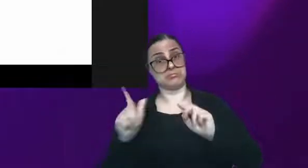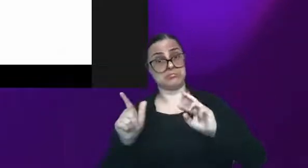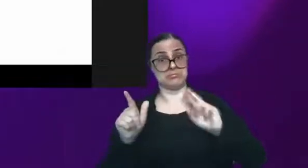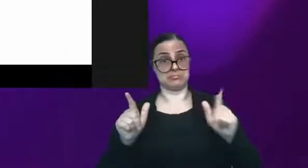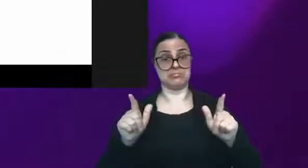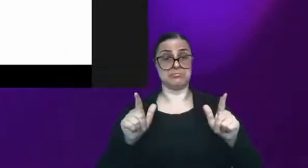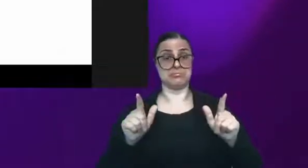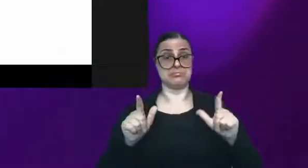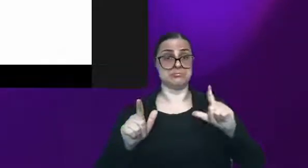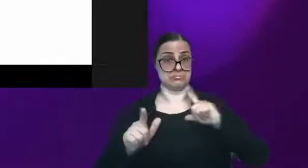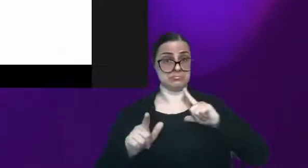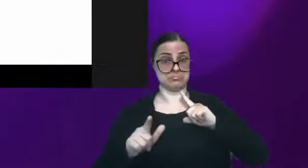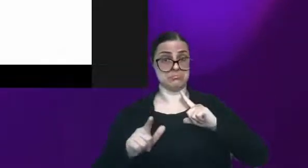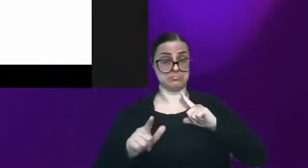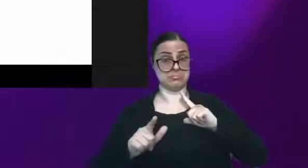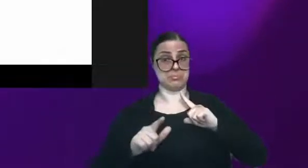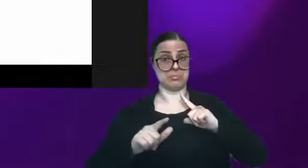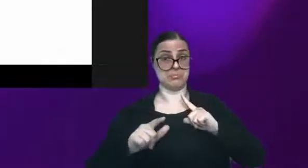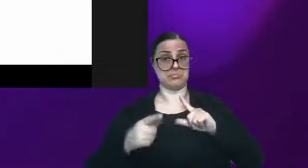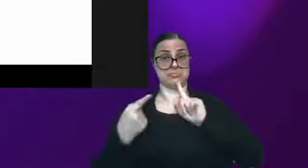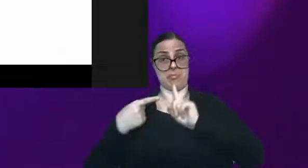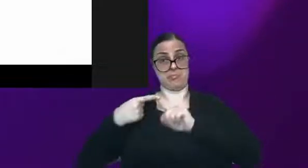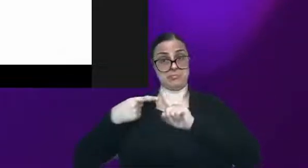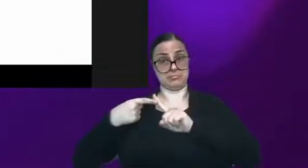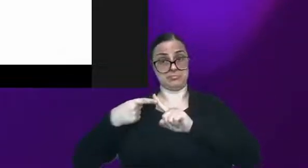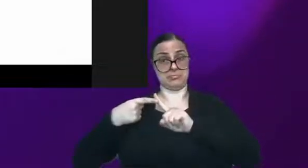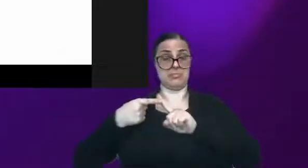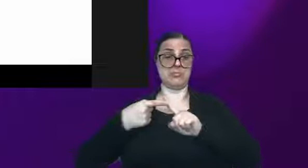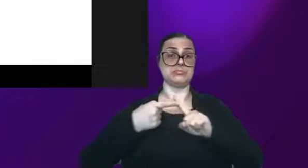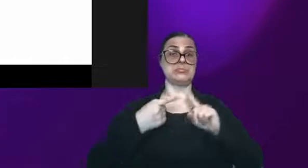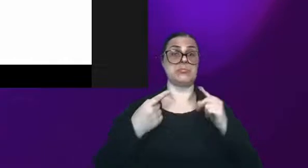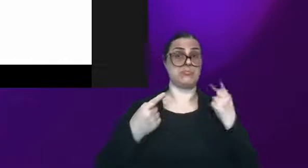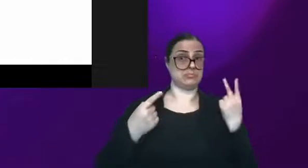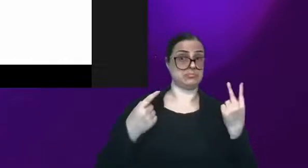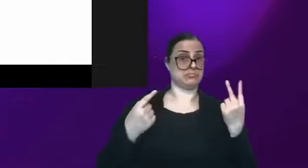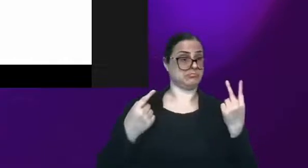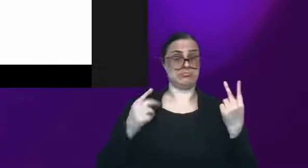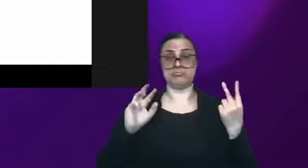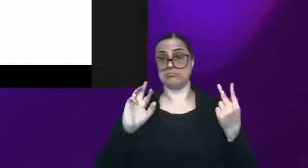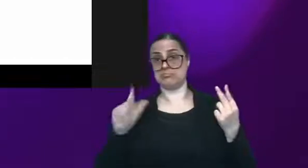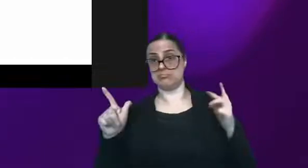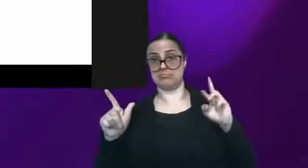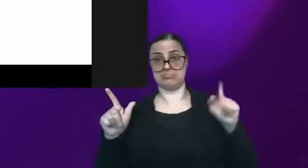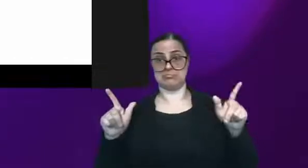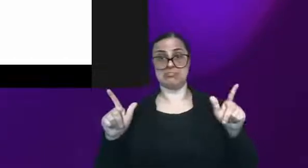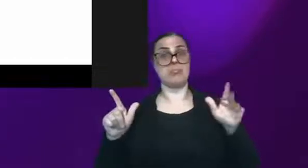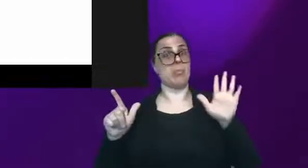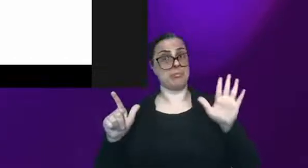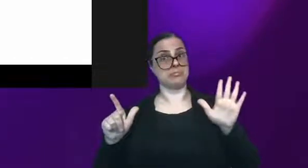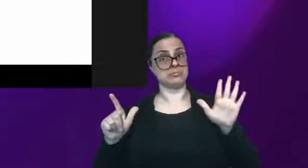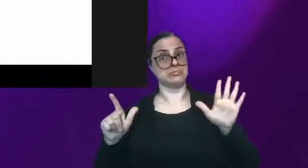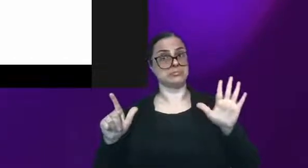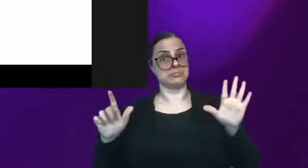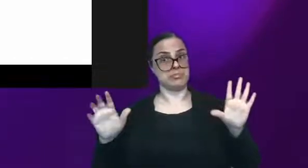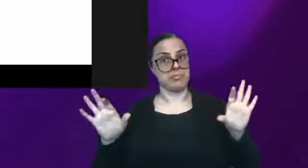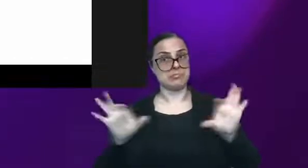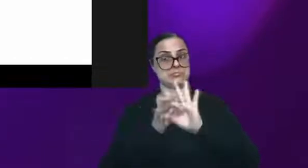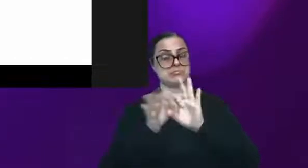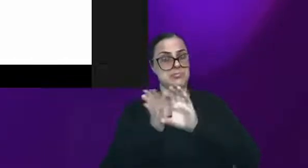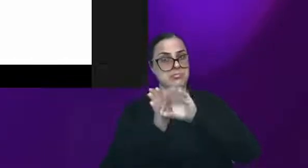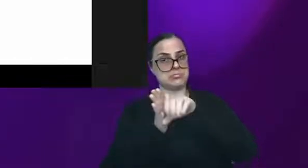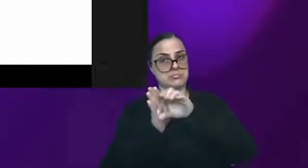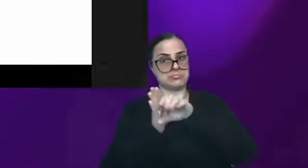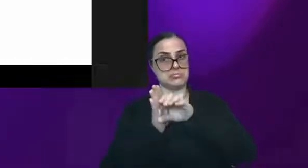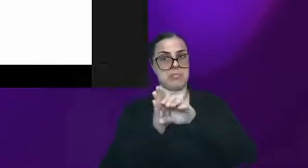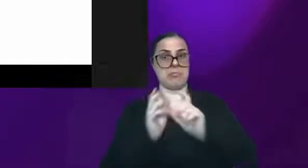por metástases. Tudo isto se enquadra no conceito novo de oncologia de transplante. A oncologia